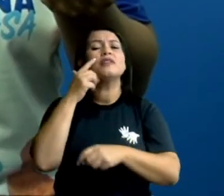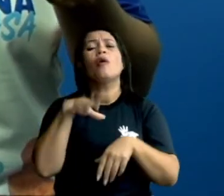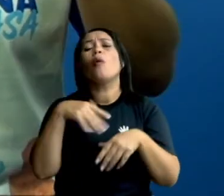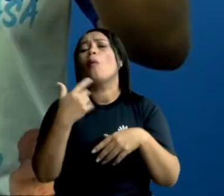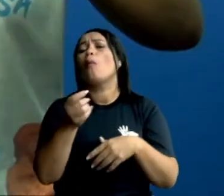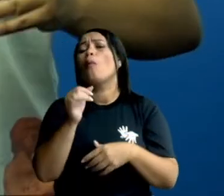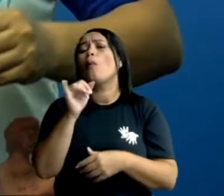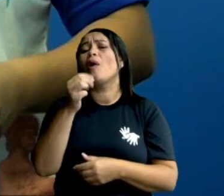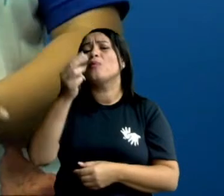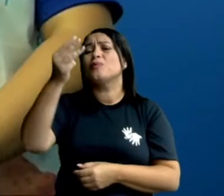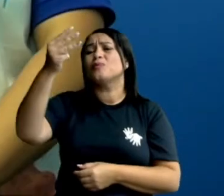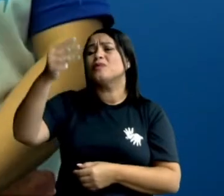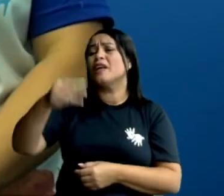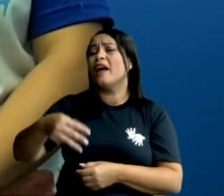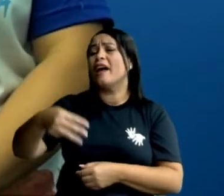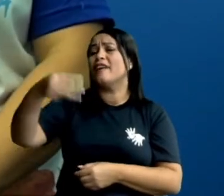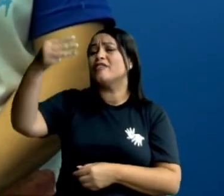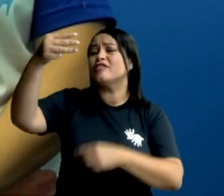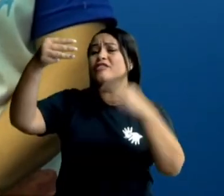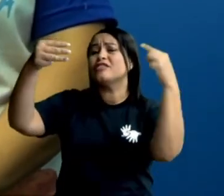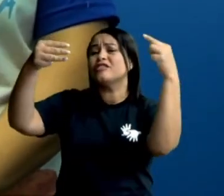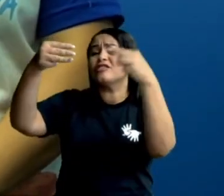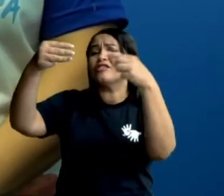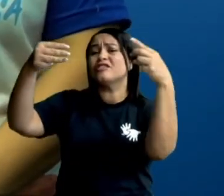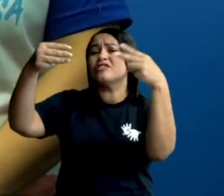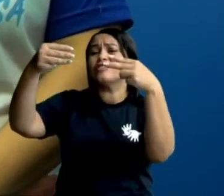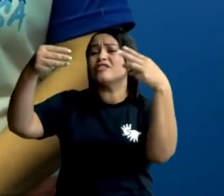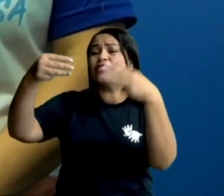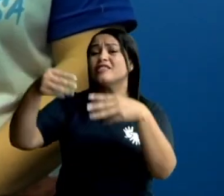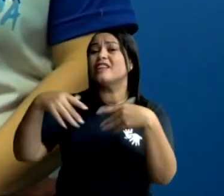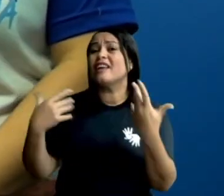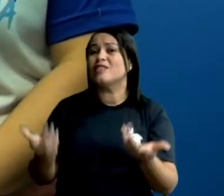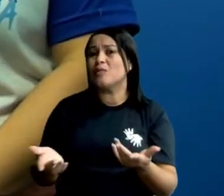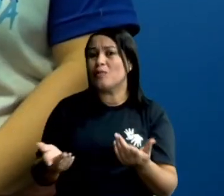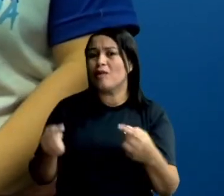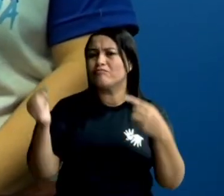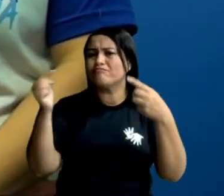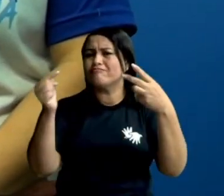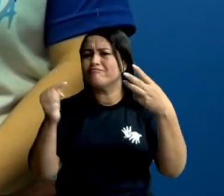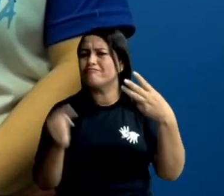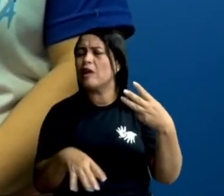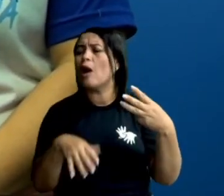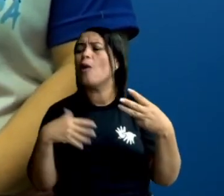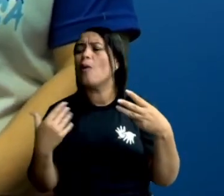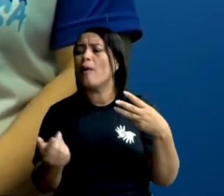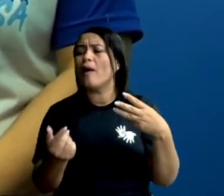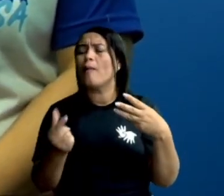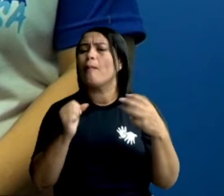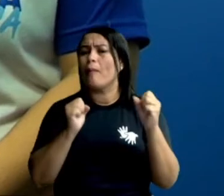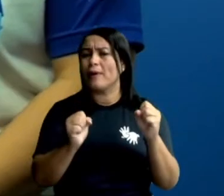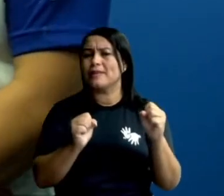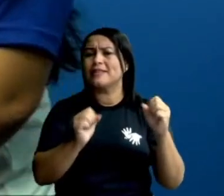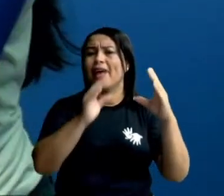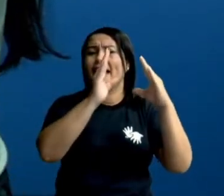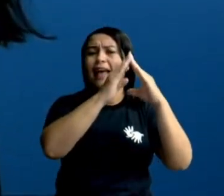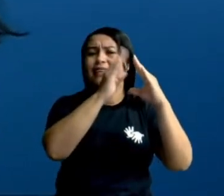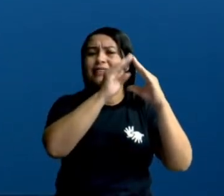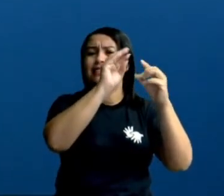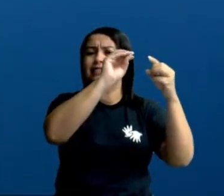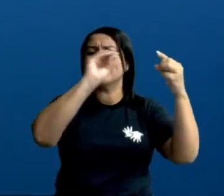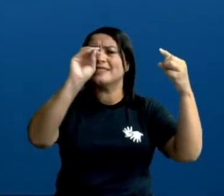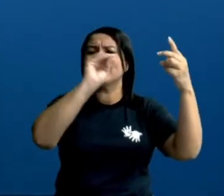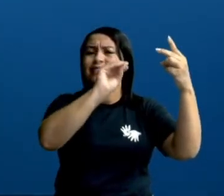poderia ser a casinha desmontada? Olha aí, pensa com tia. Qual? É